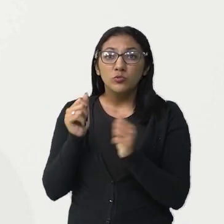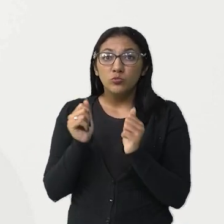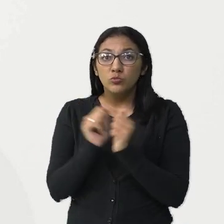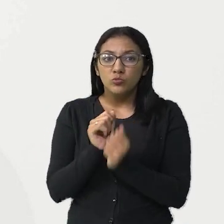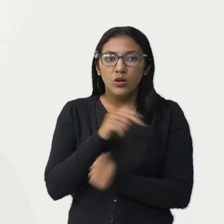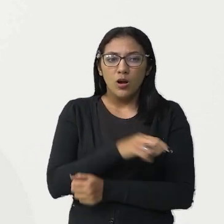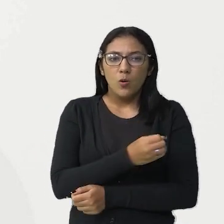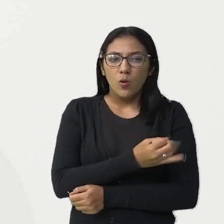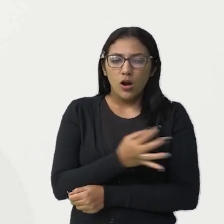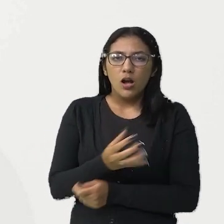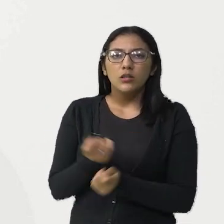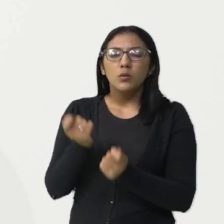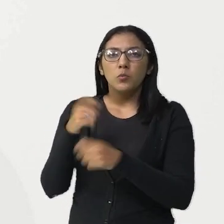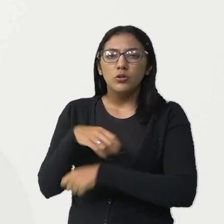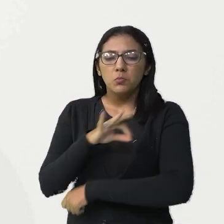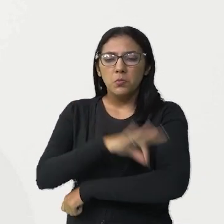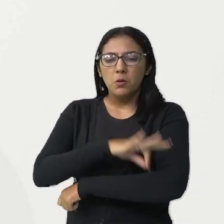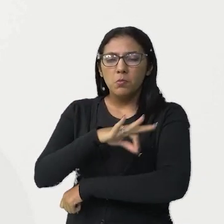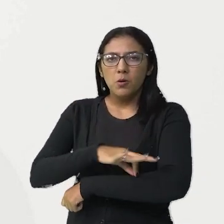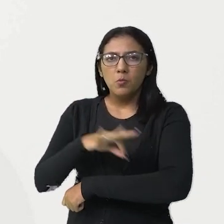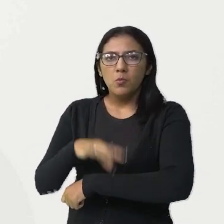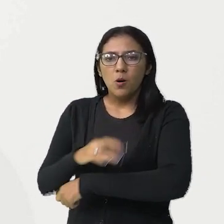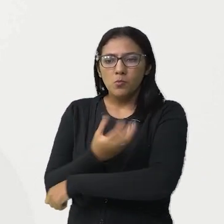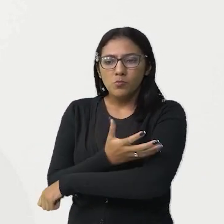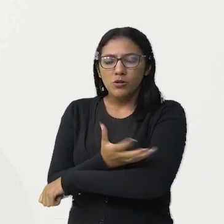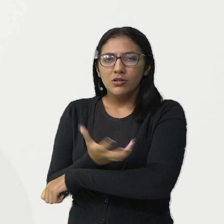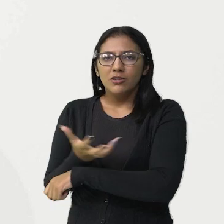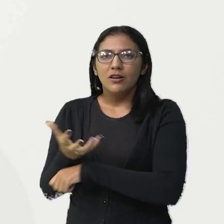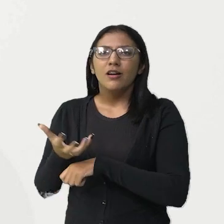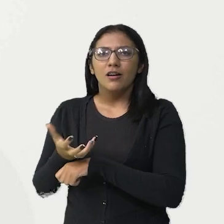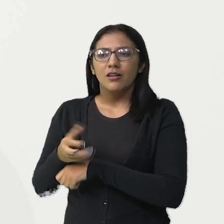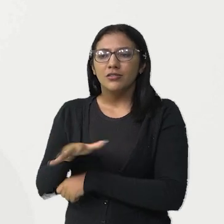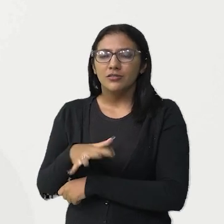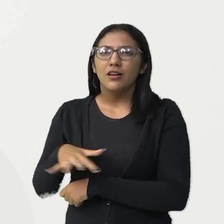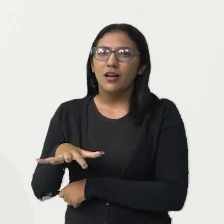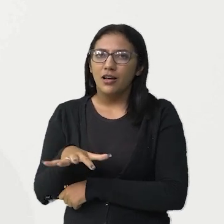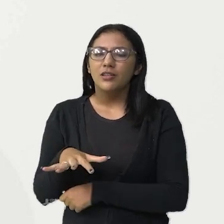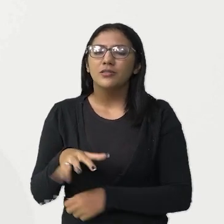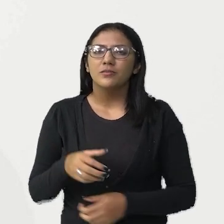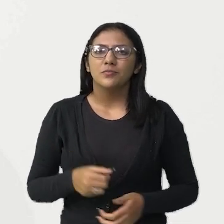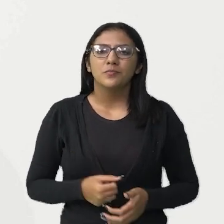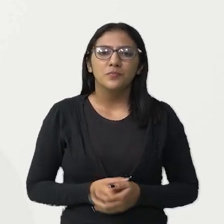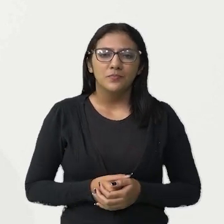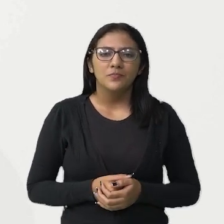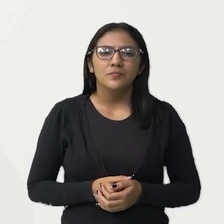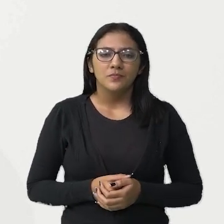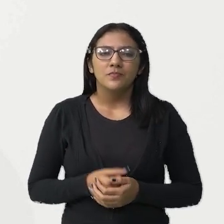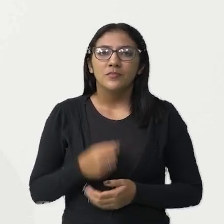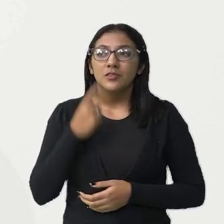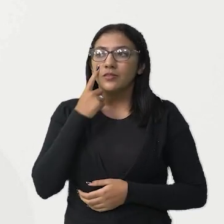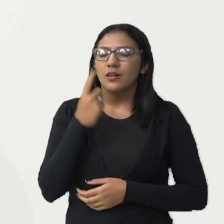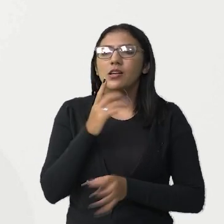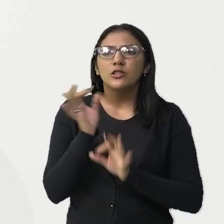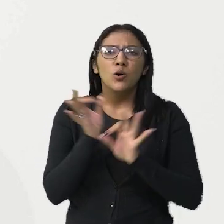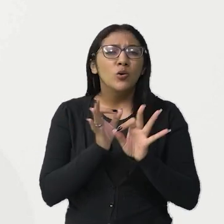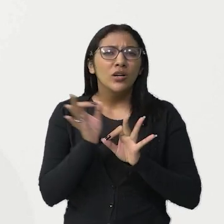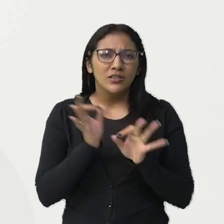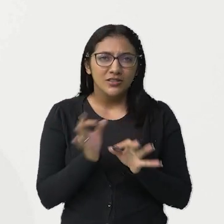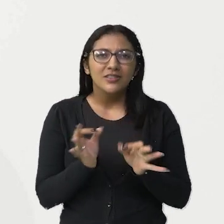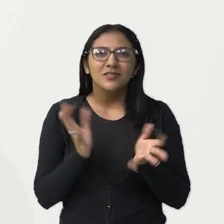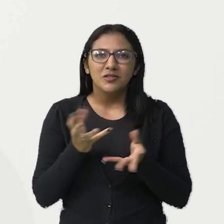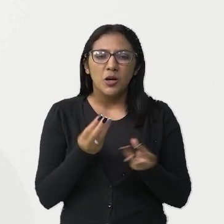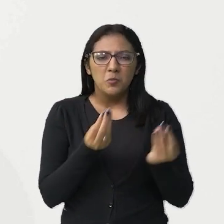juntas vão conseguir plantar as mudas, tá bom? Então esse é o nosso esqueminha aí que